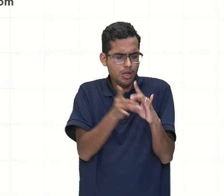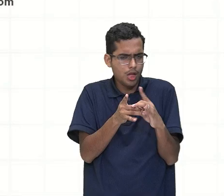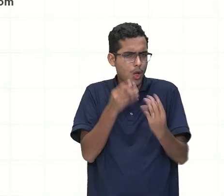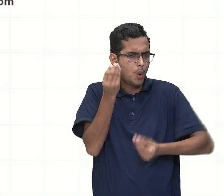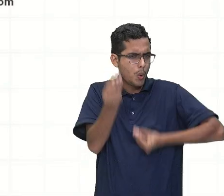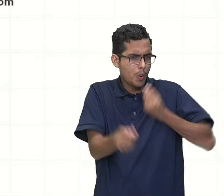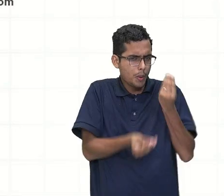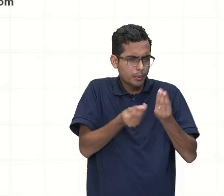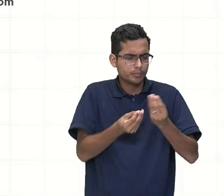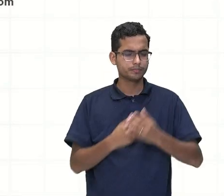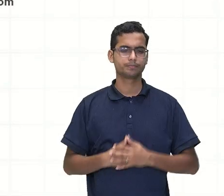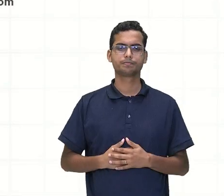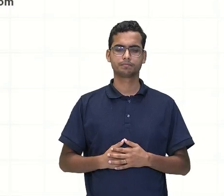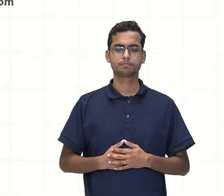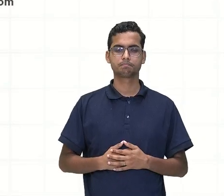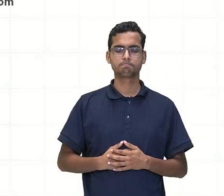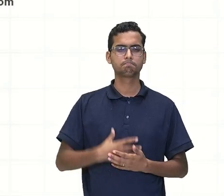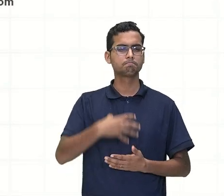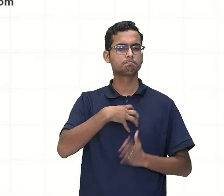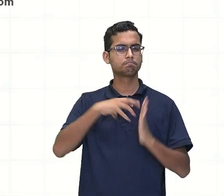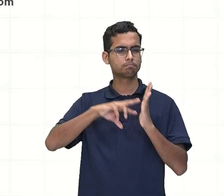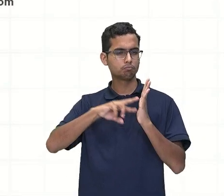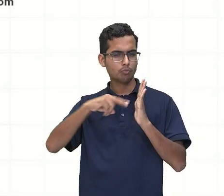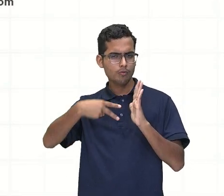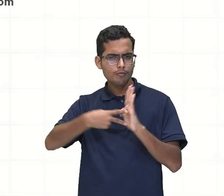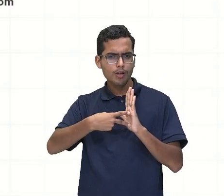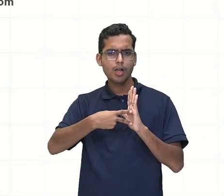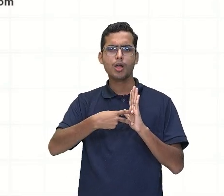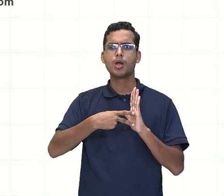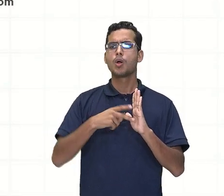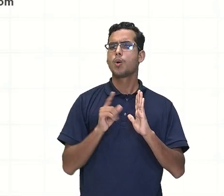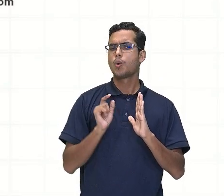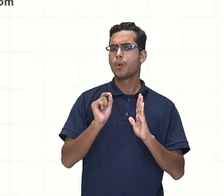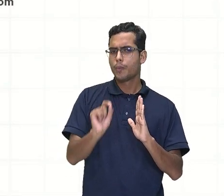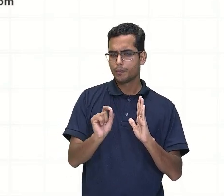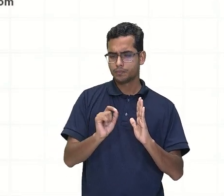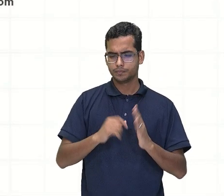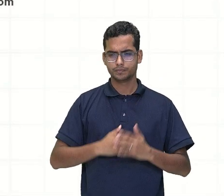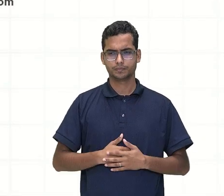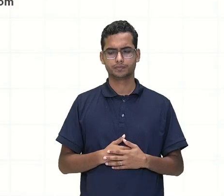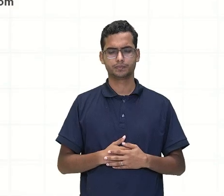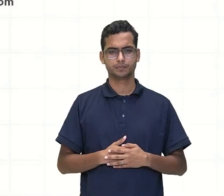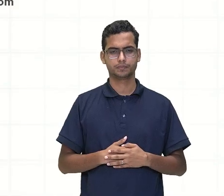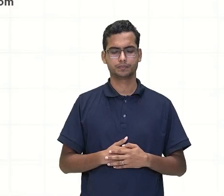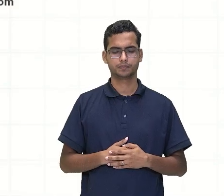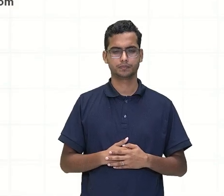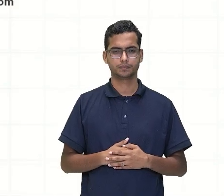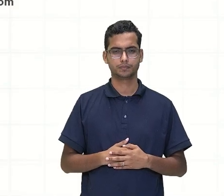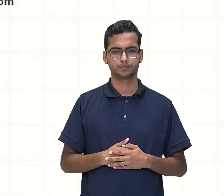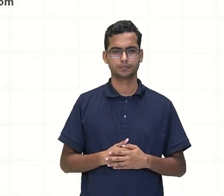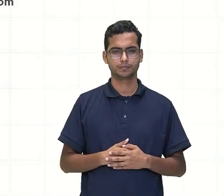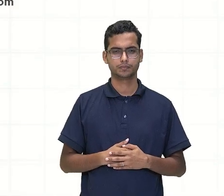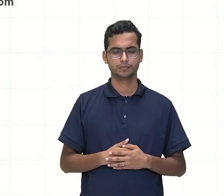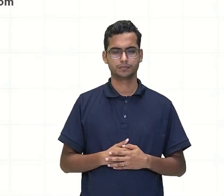E esse sentido, muitas das vezes, ele vai oferecer, através da